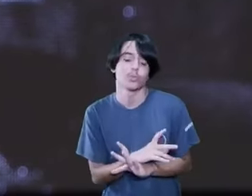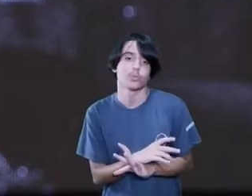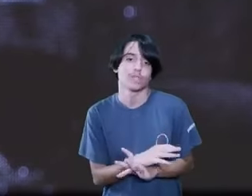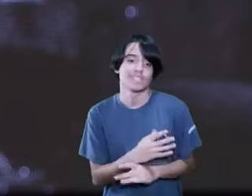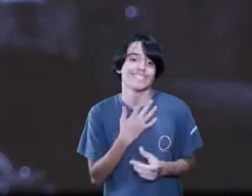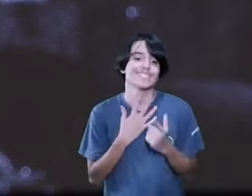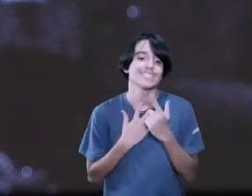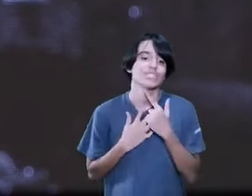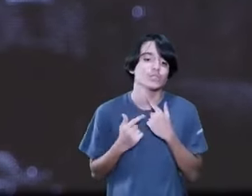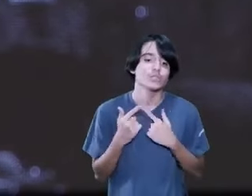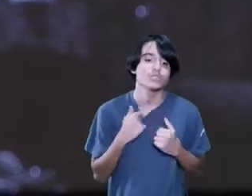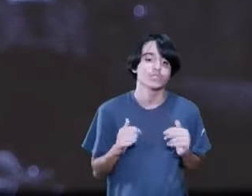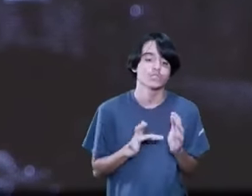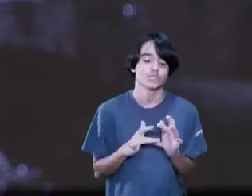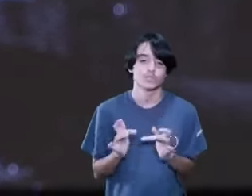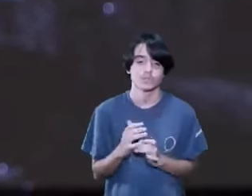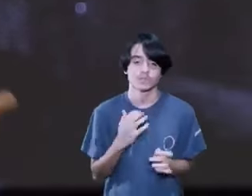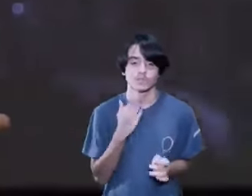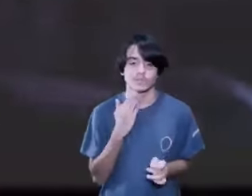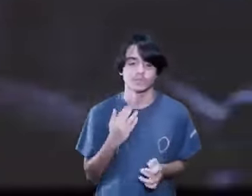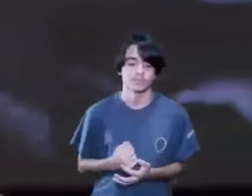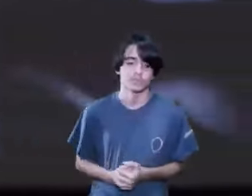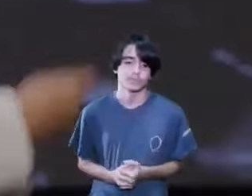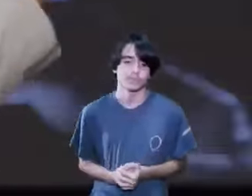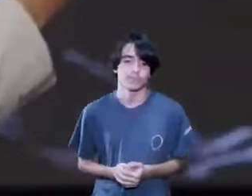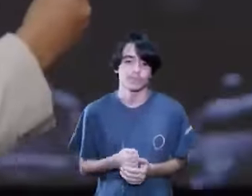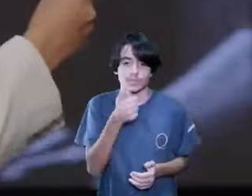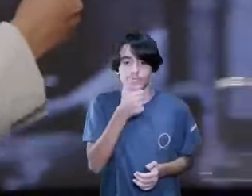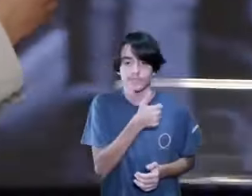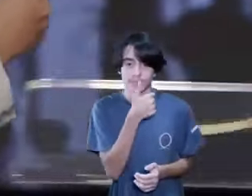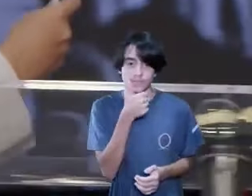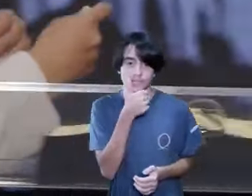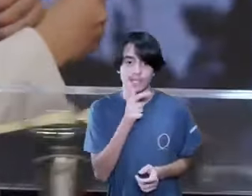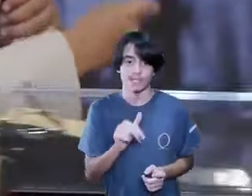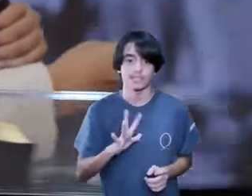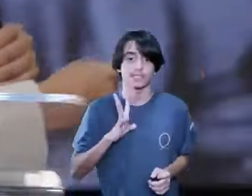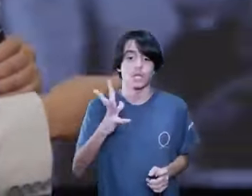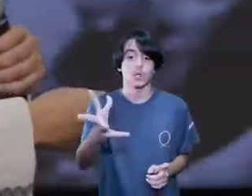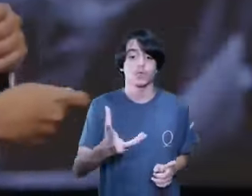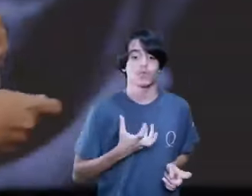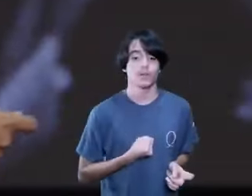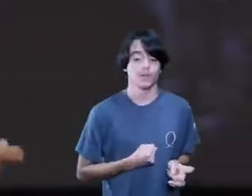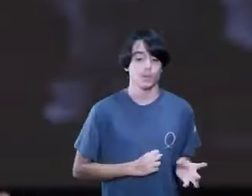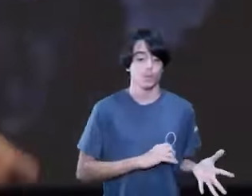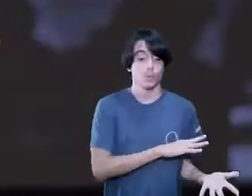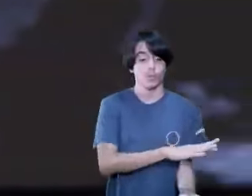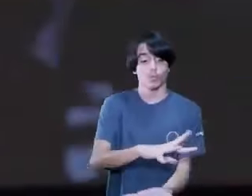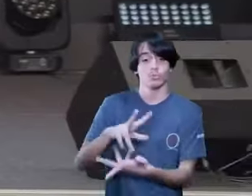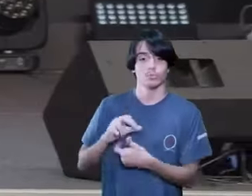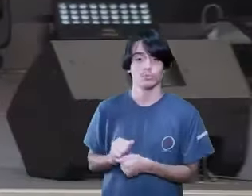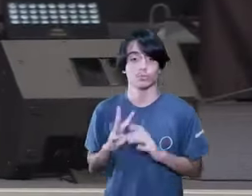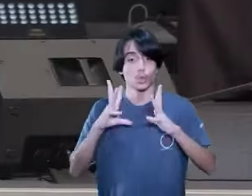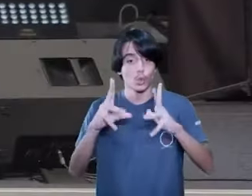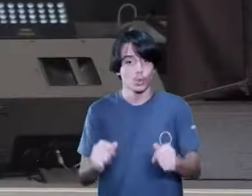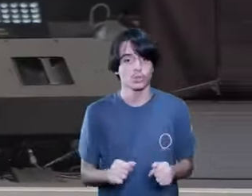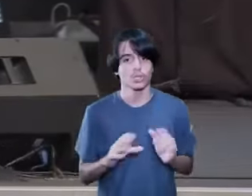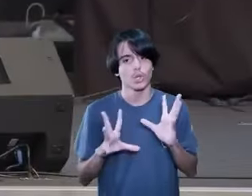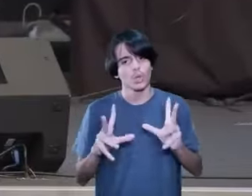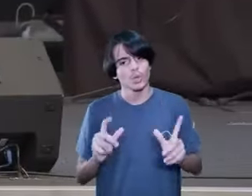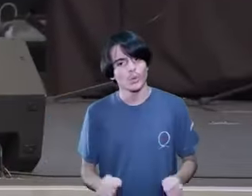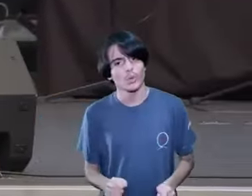Desejo de Jesus com seu sacrifício é salvar todos. Todos serão